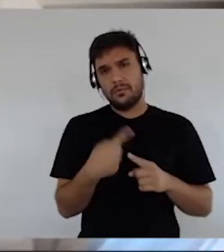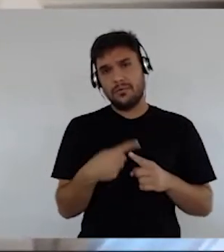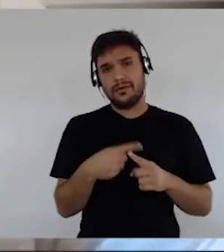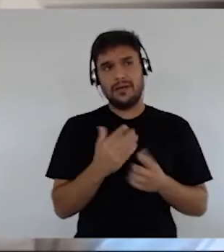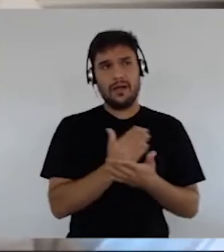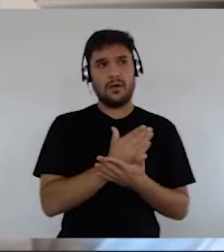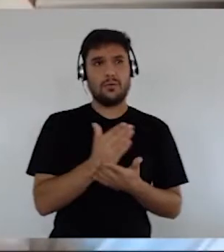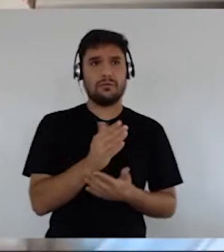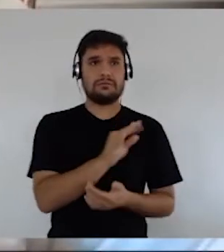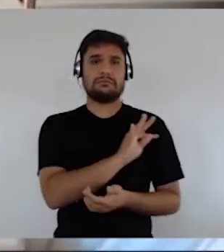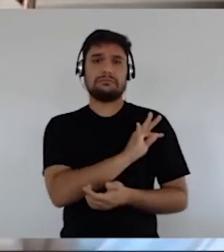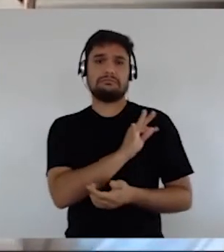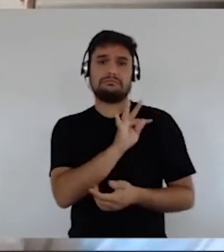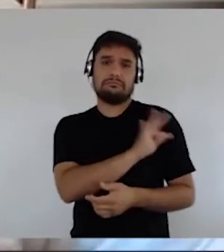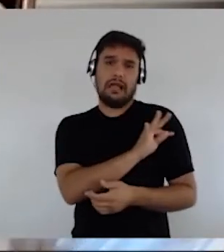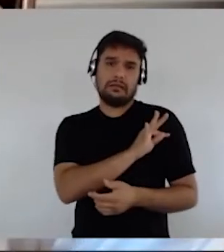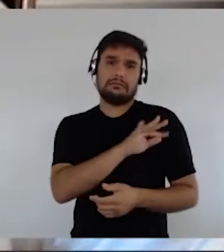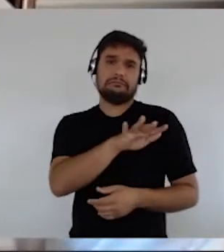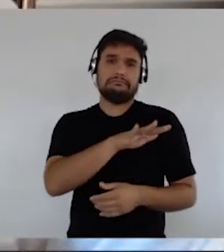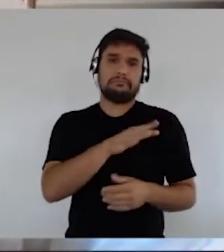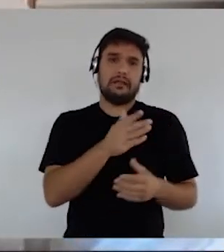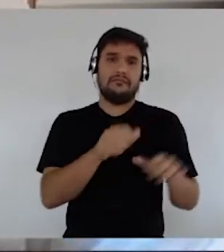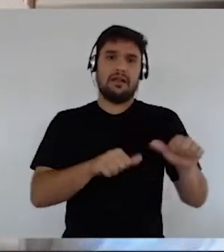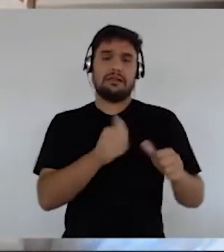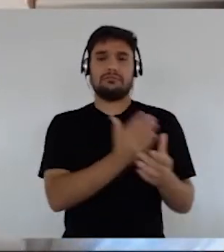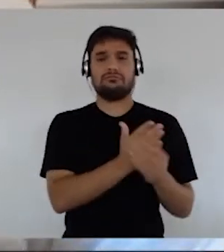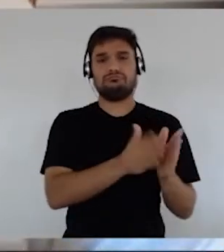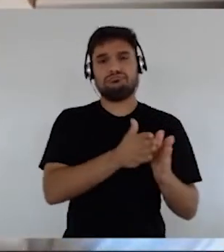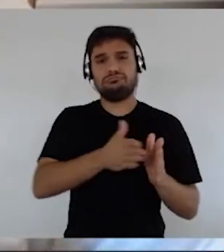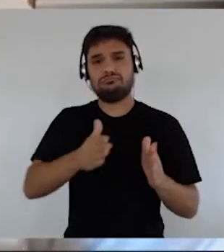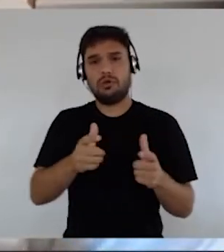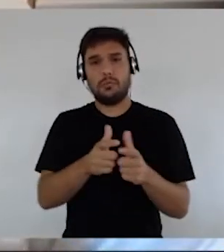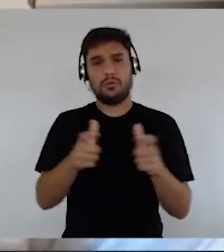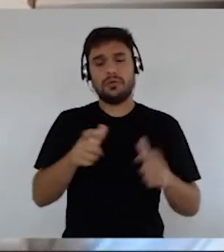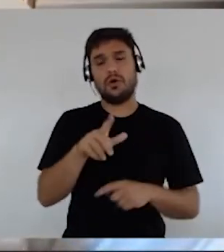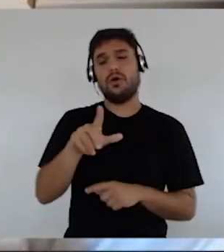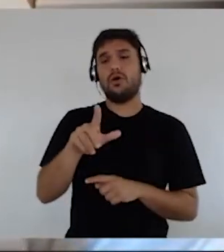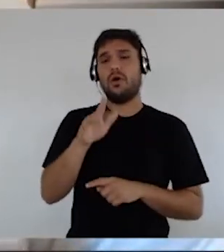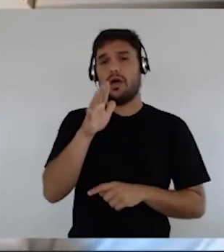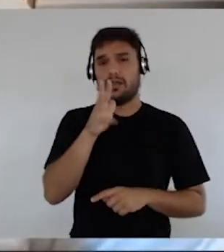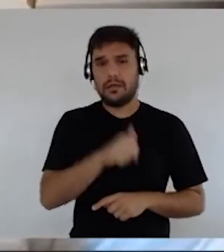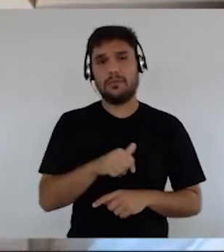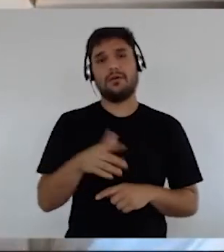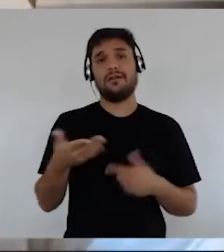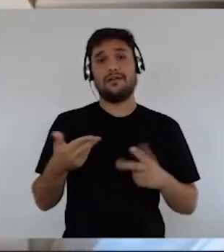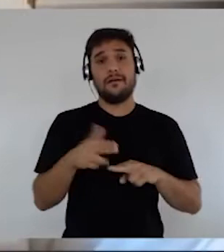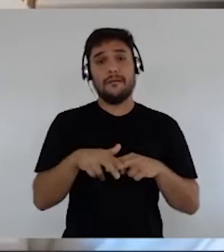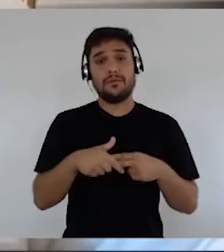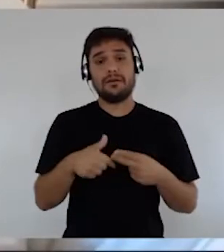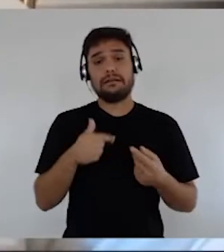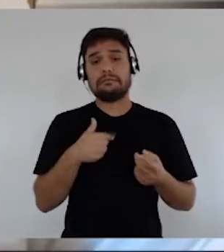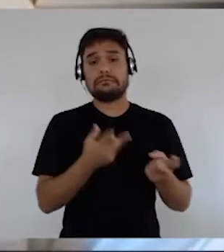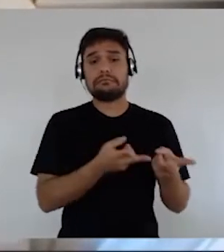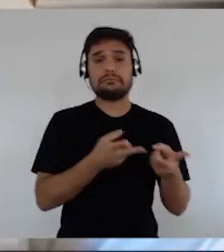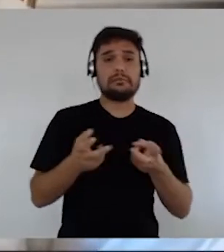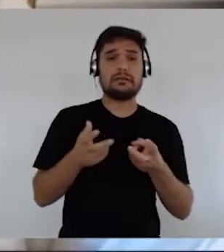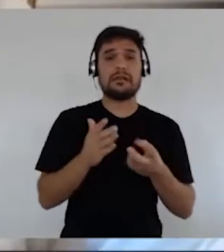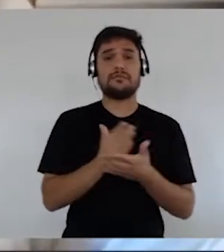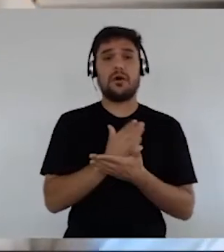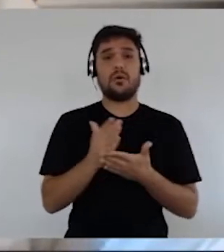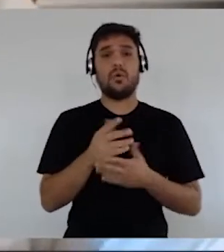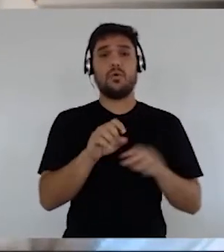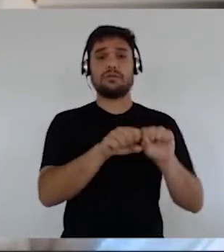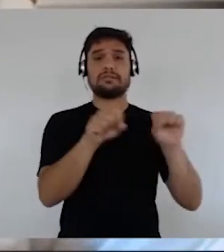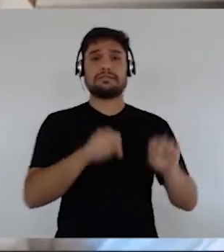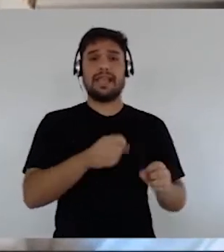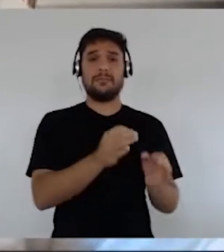de resolução de litígios, mas hoje, perante este aumento de litigiosidade, reconheceu-se cada vez mais a incapacidade do